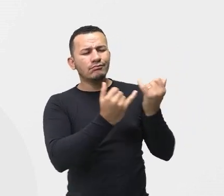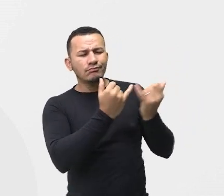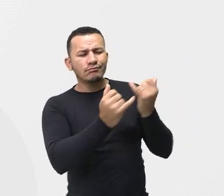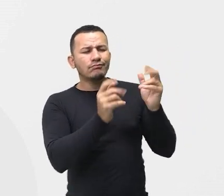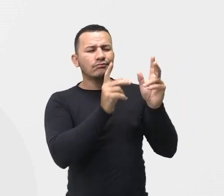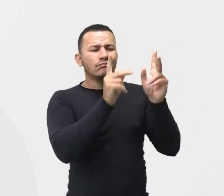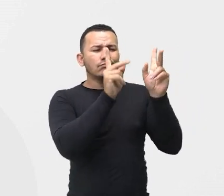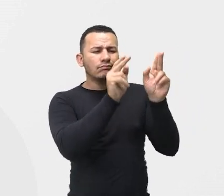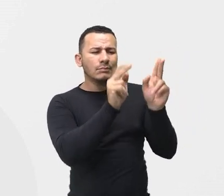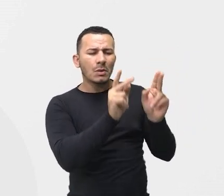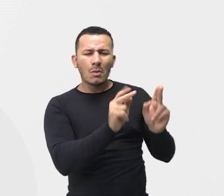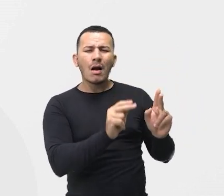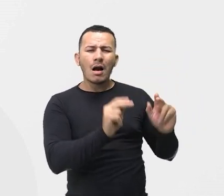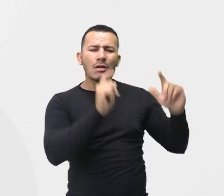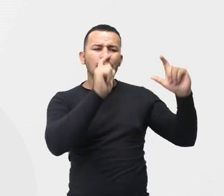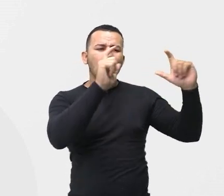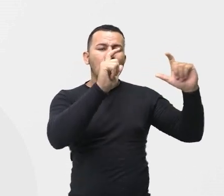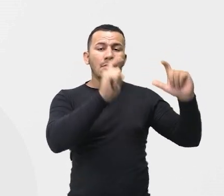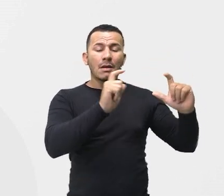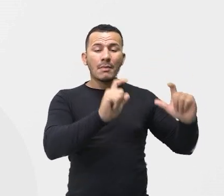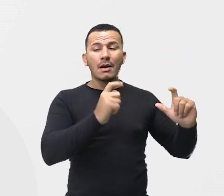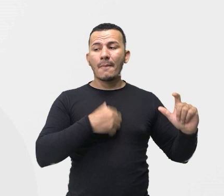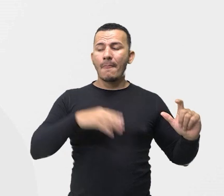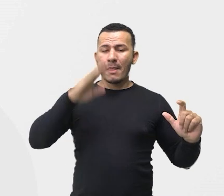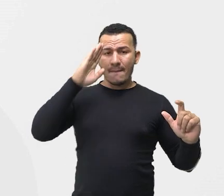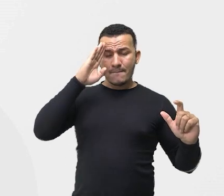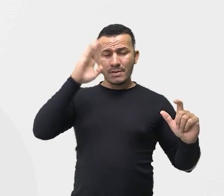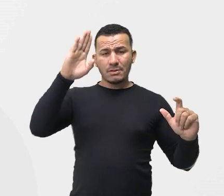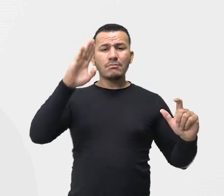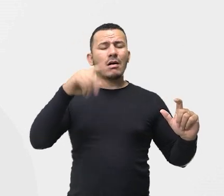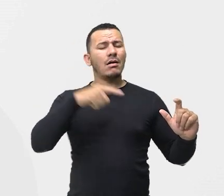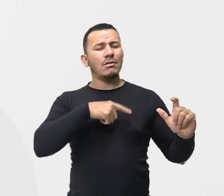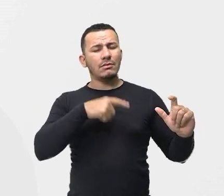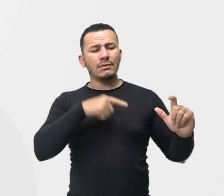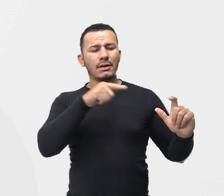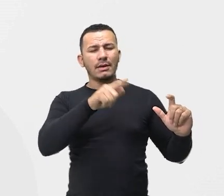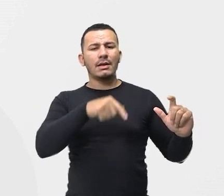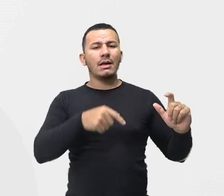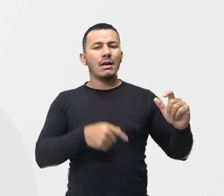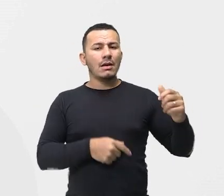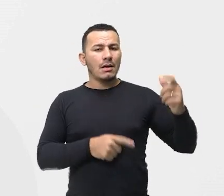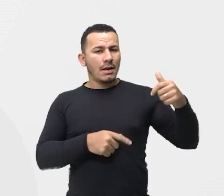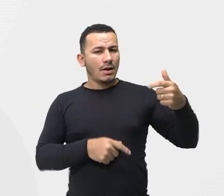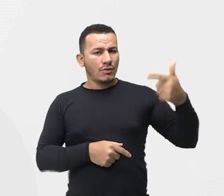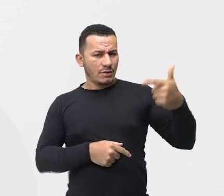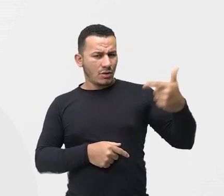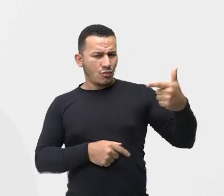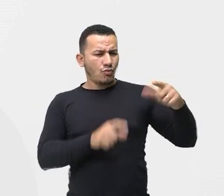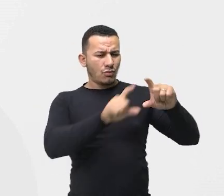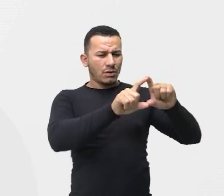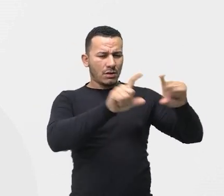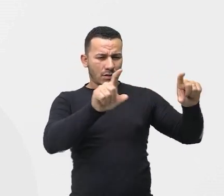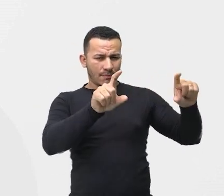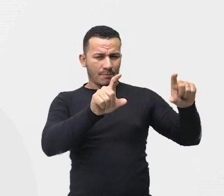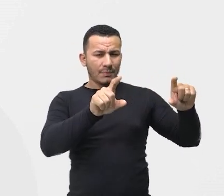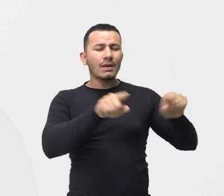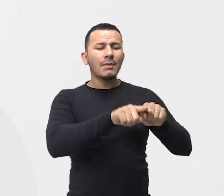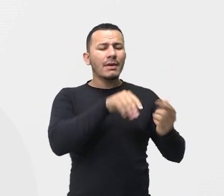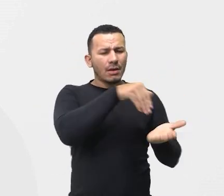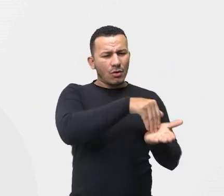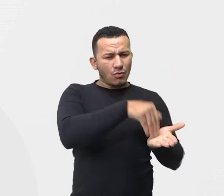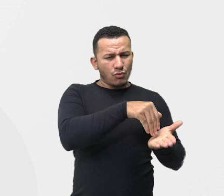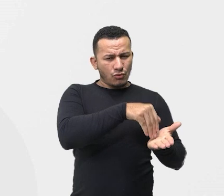próximo, bem próximo um do outro, né? Principalmente quando você observa a segunda estrofe, quando você observa a